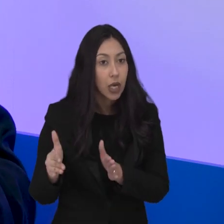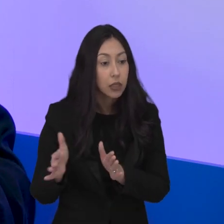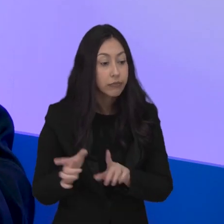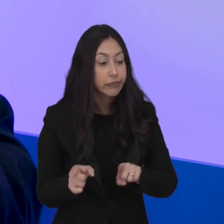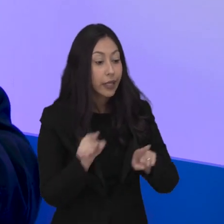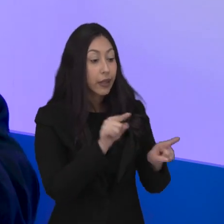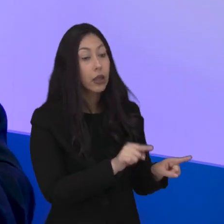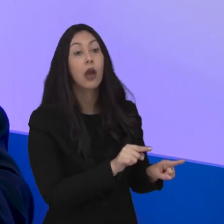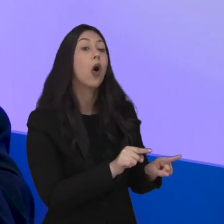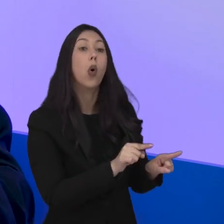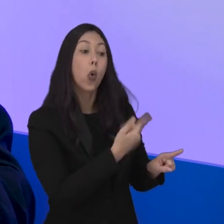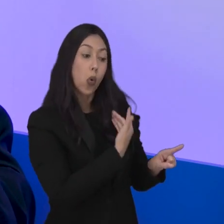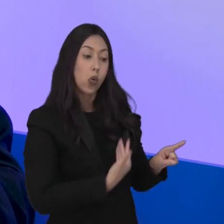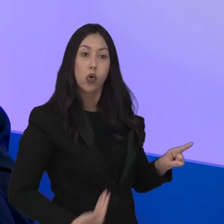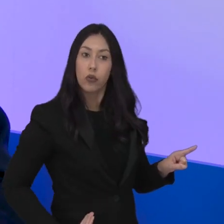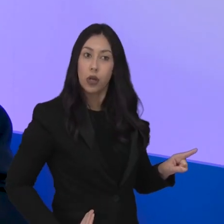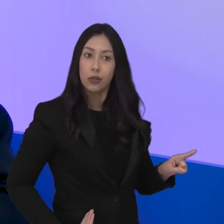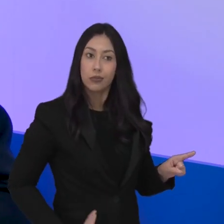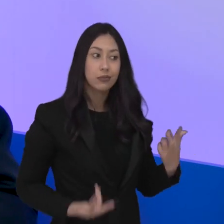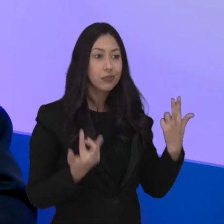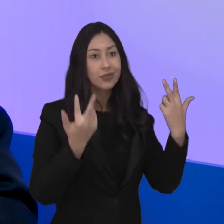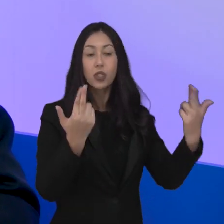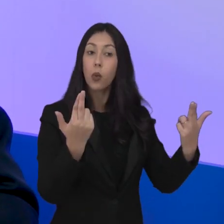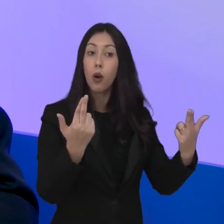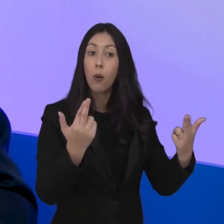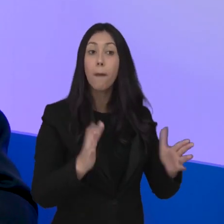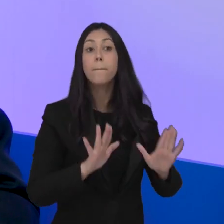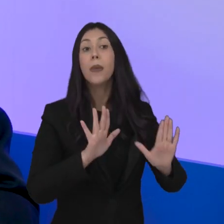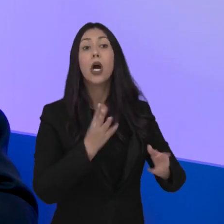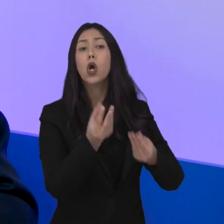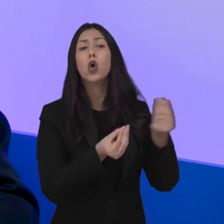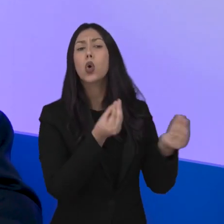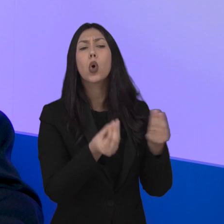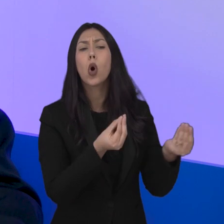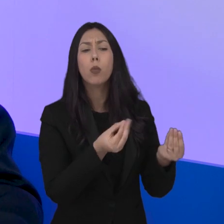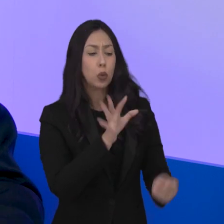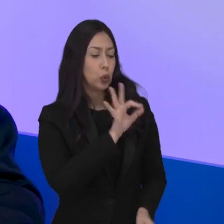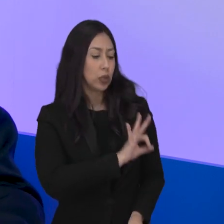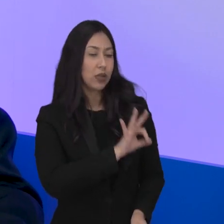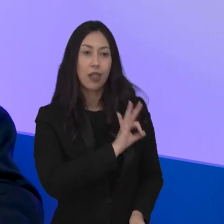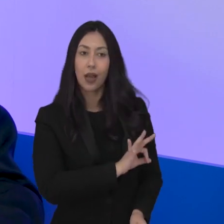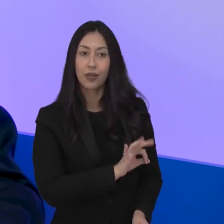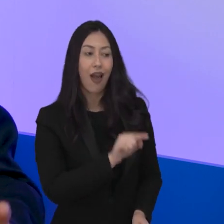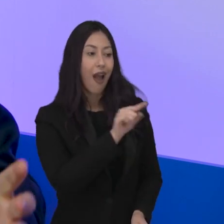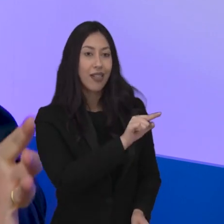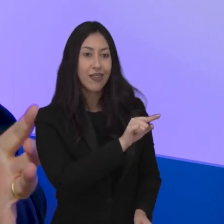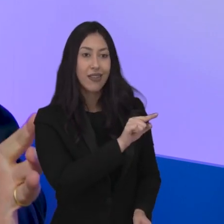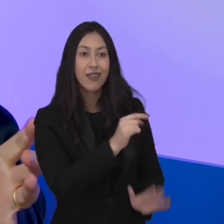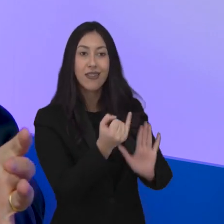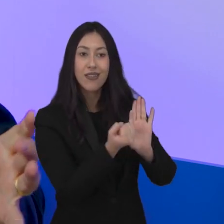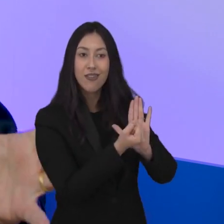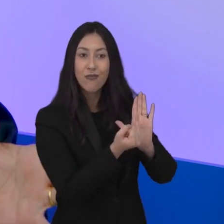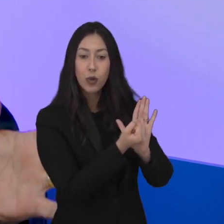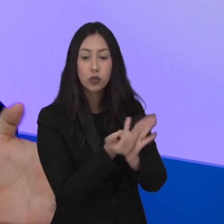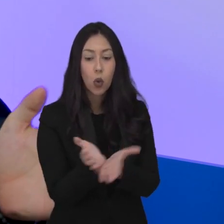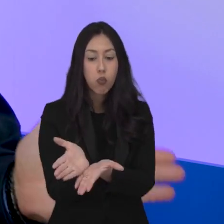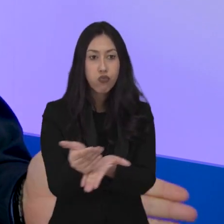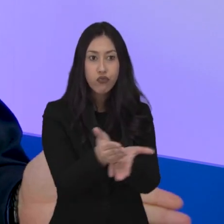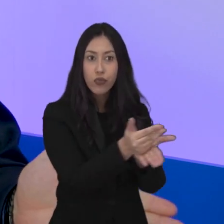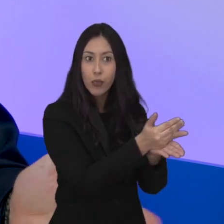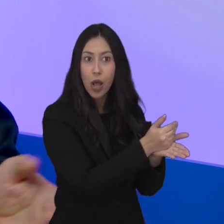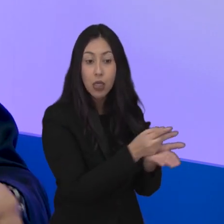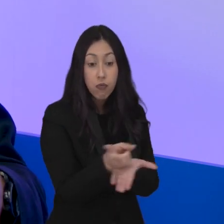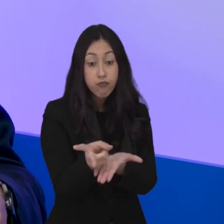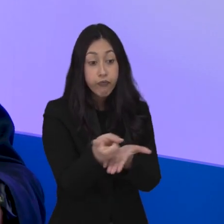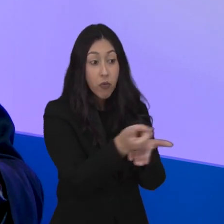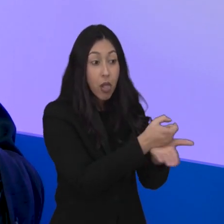governo ele arrecada, ele busca o seu custeio, a sua fonte de receita dentro da sociedade por meio da